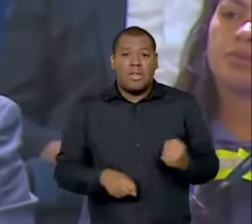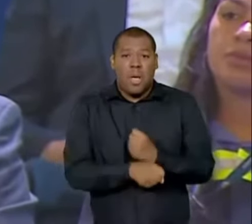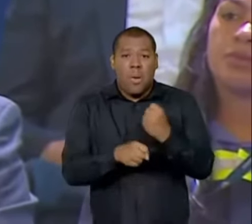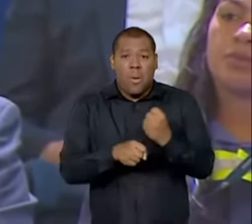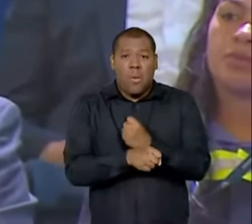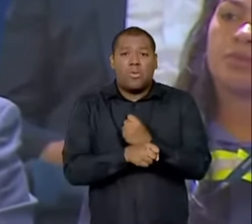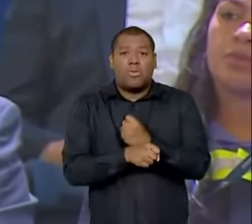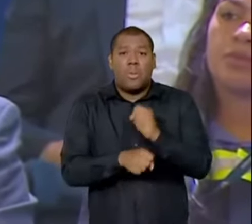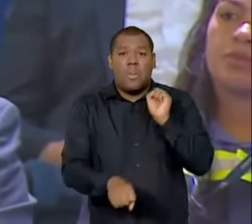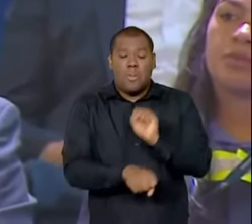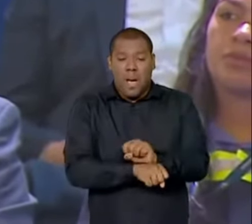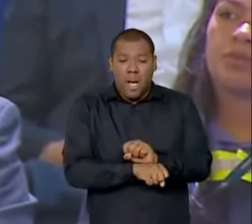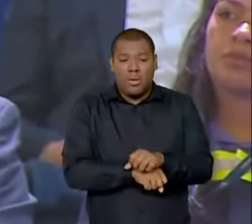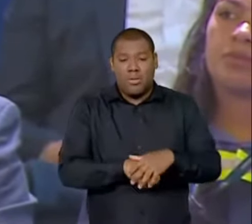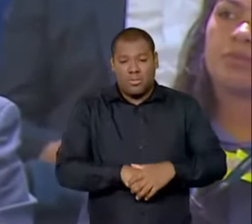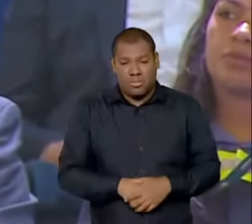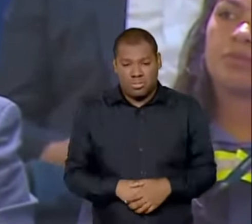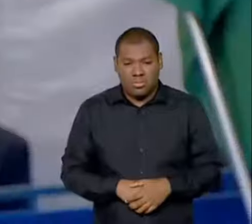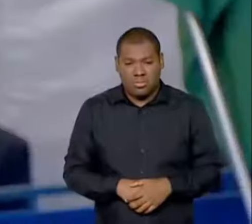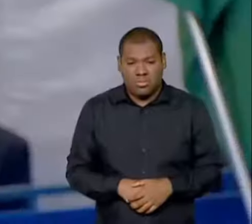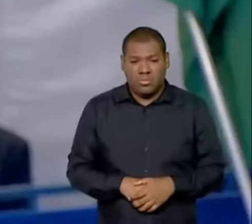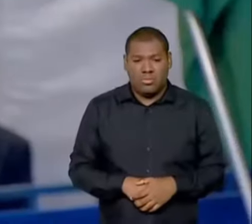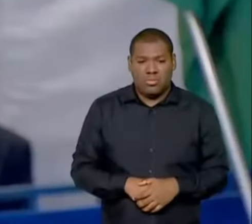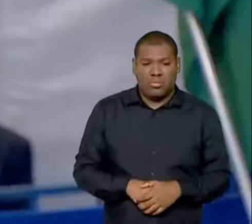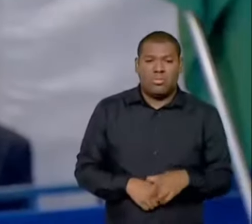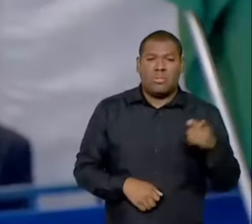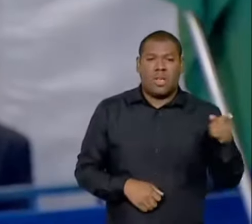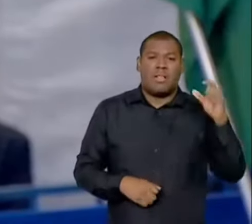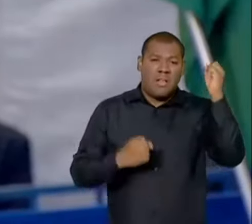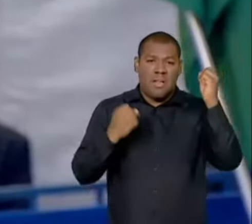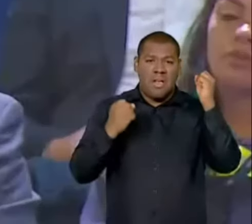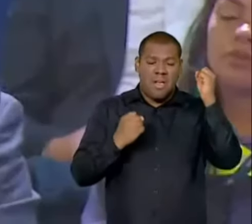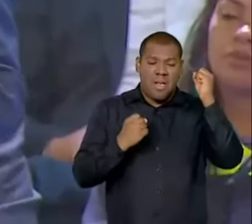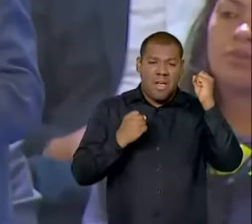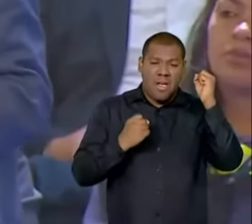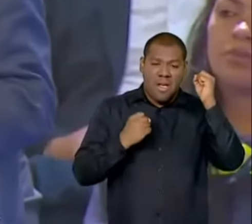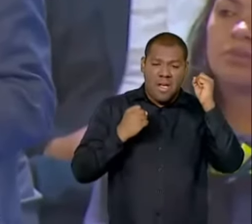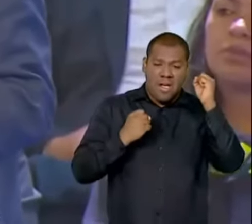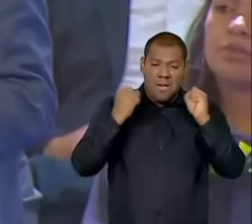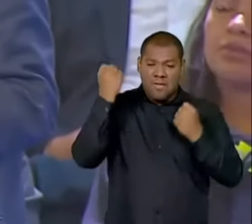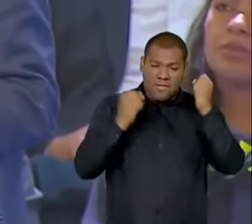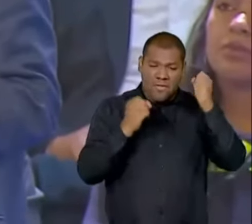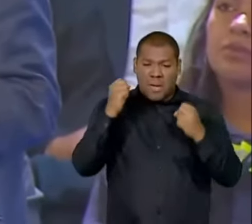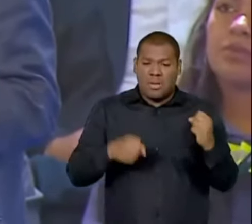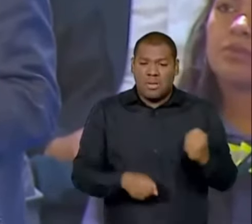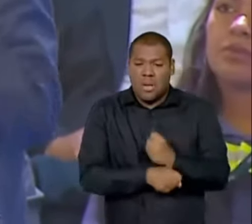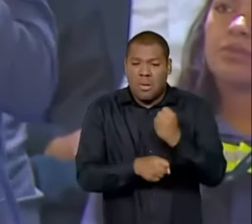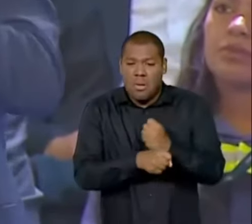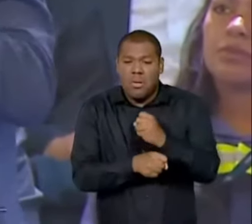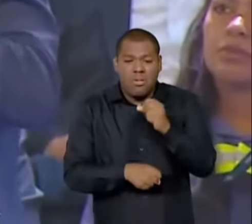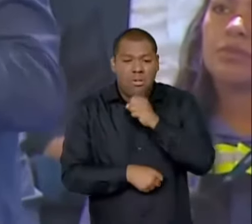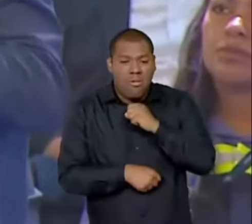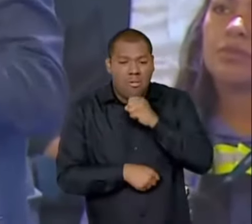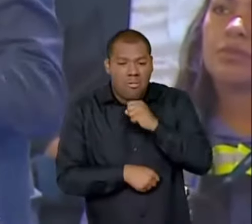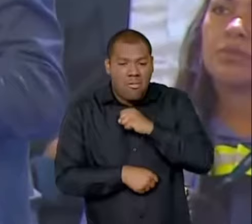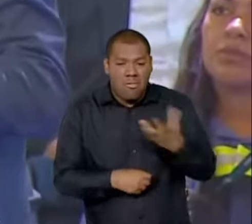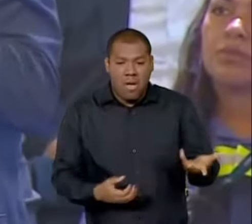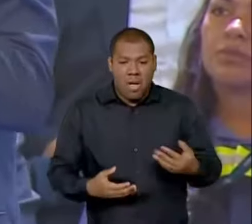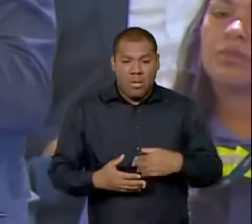30%, porque é uma possibilidade de deterioração das coisas que não são usadas. E